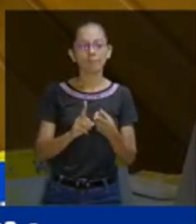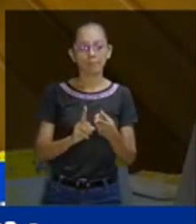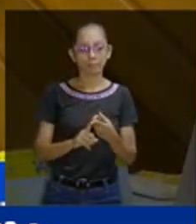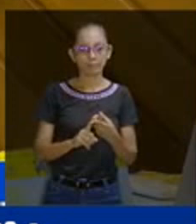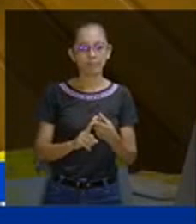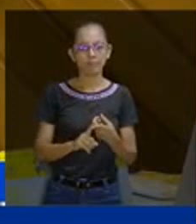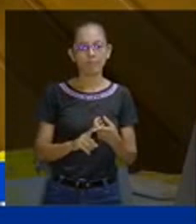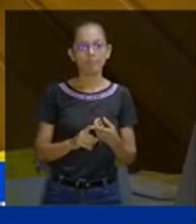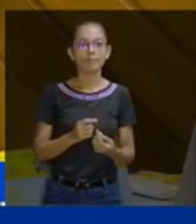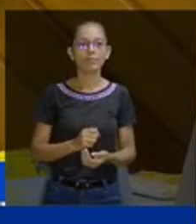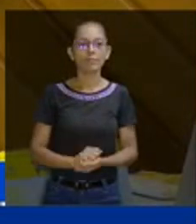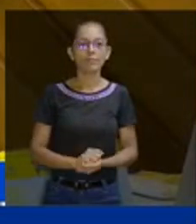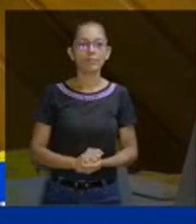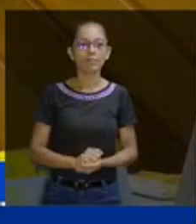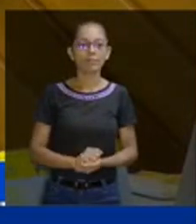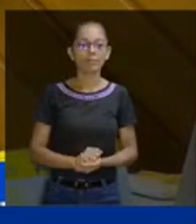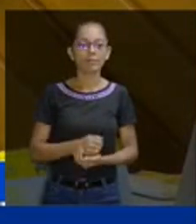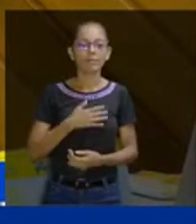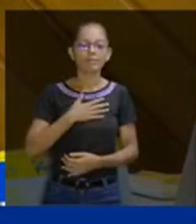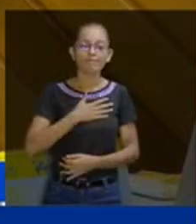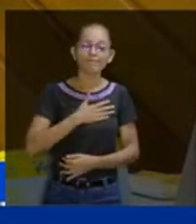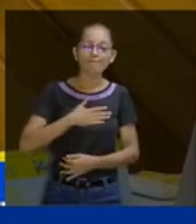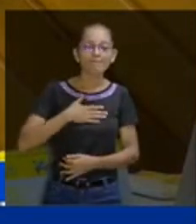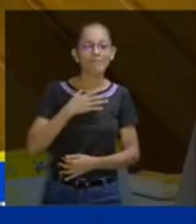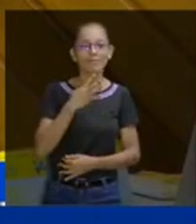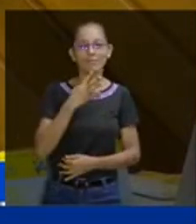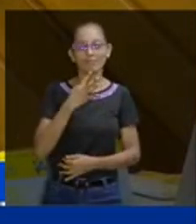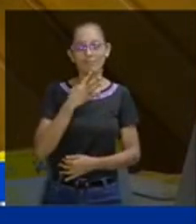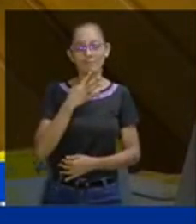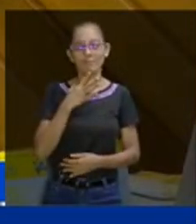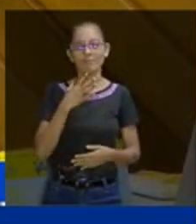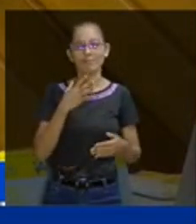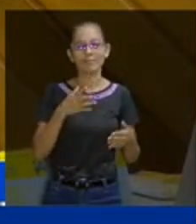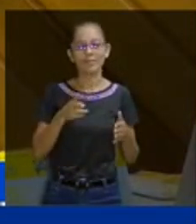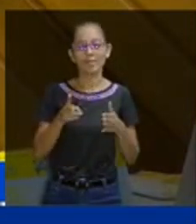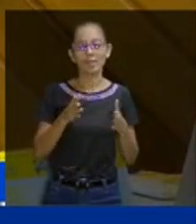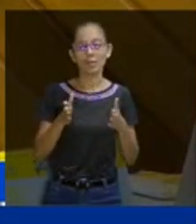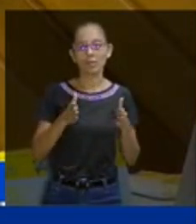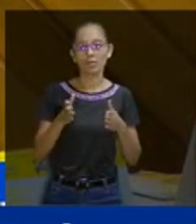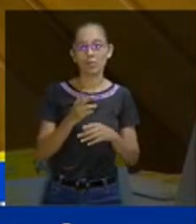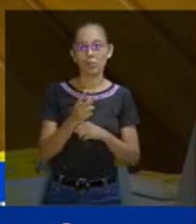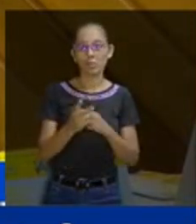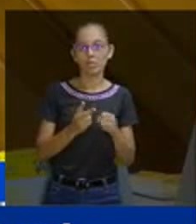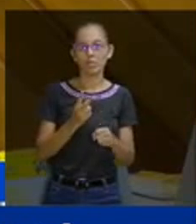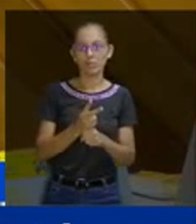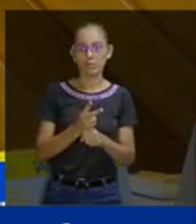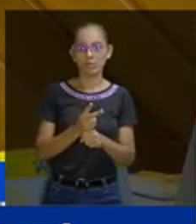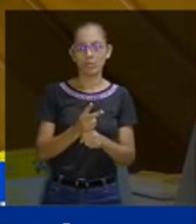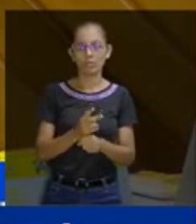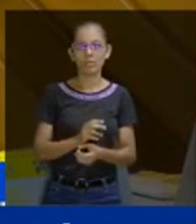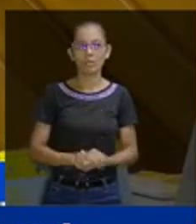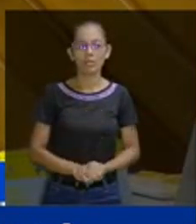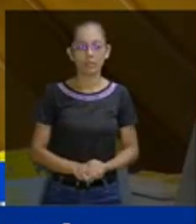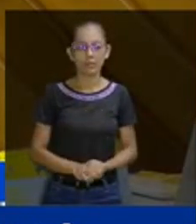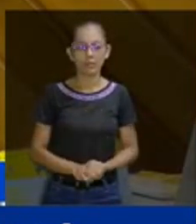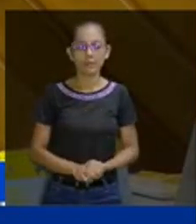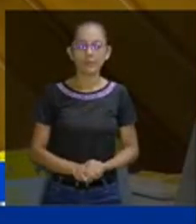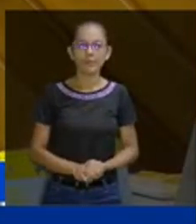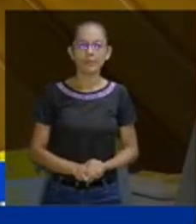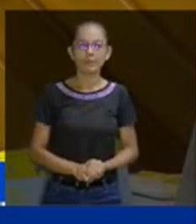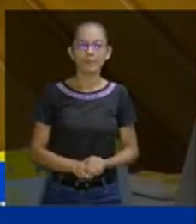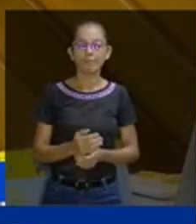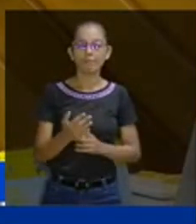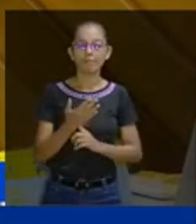e privilégio de conhecer durante essa curta jornada. Acho que foram essenciais para a minha permanência